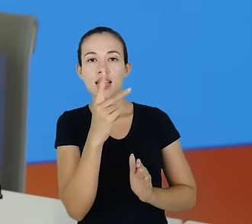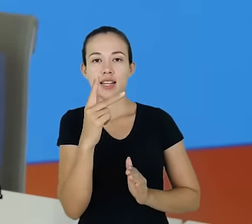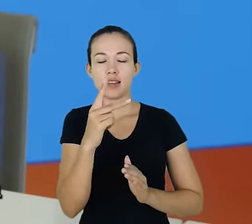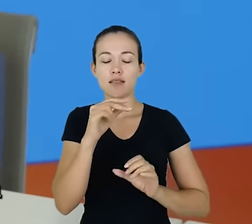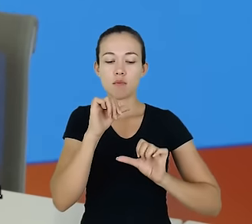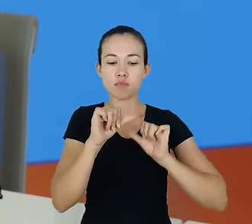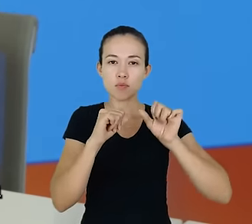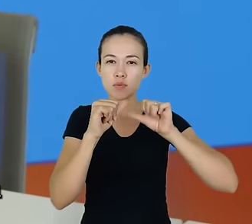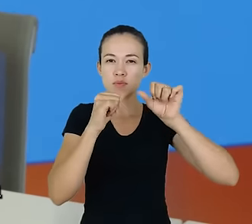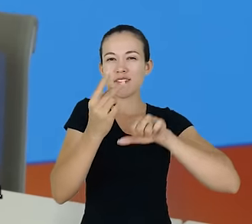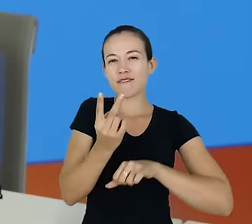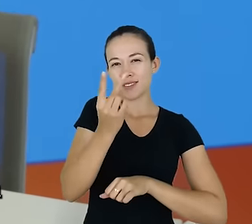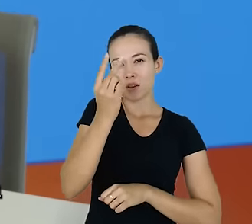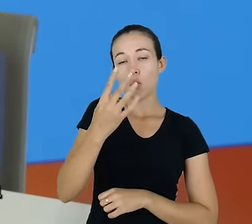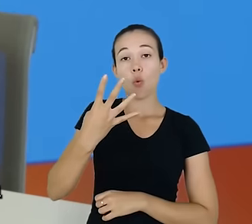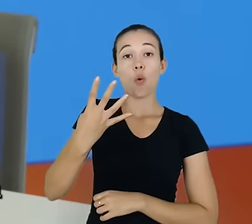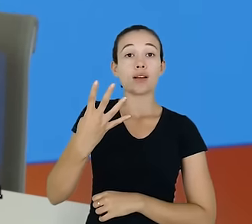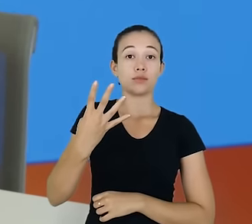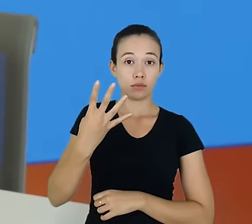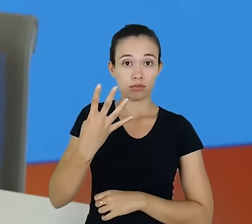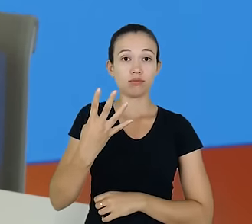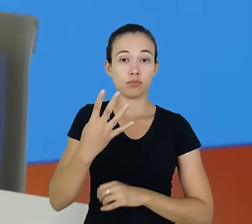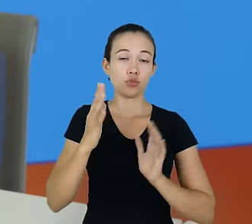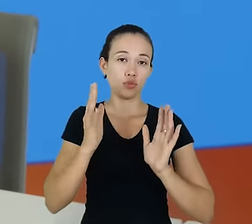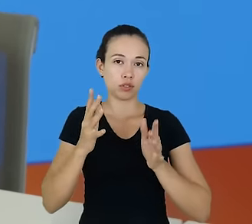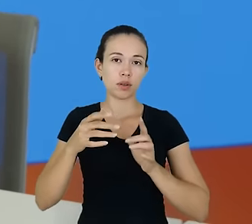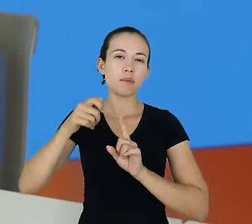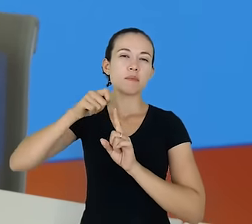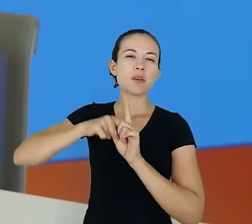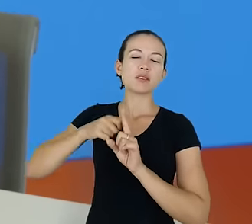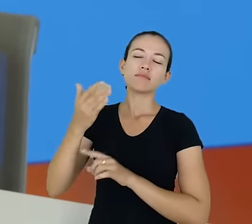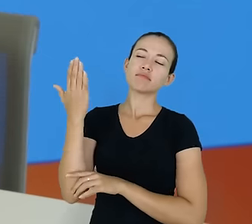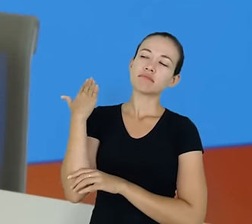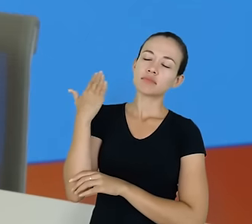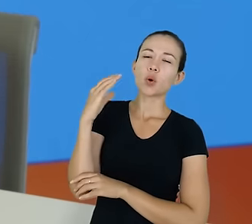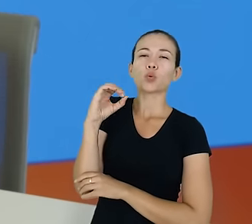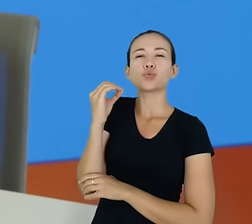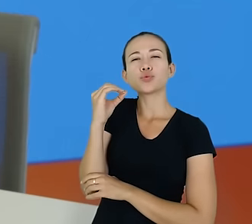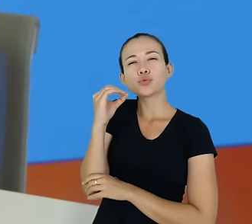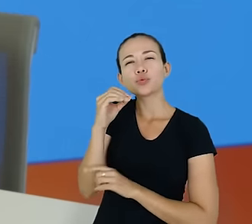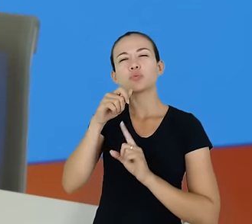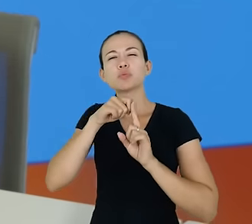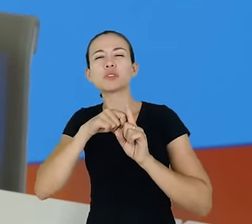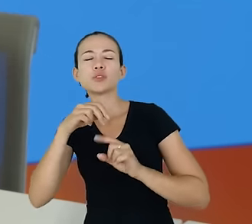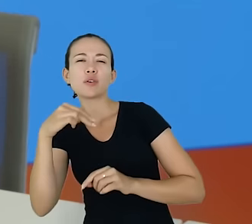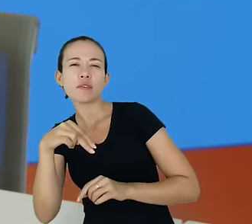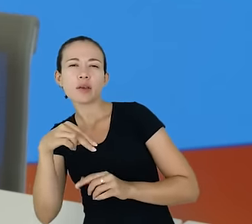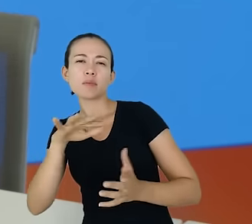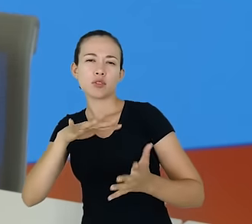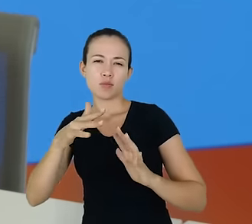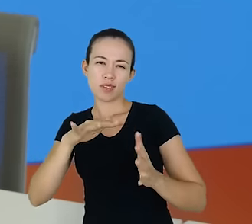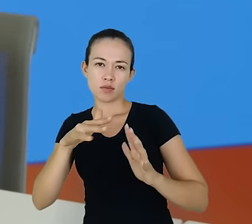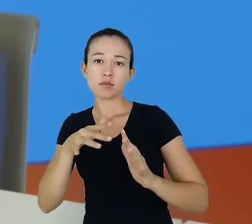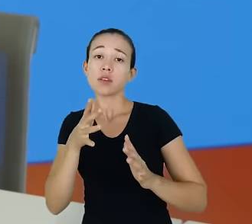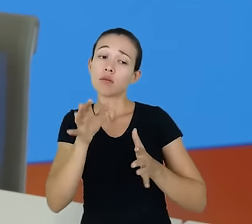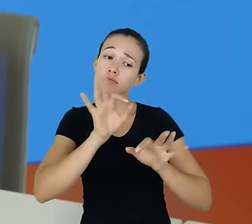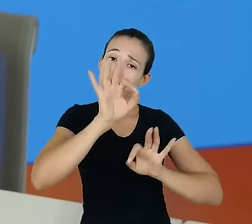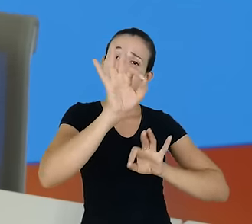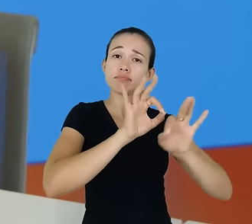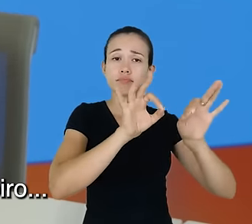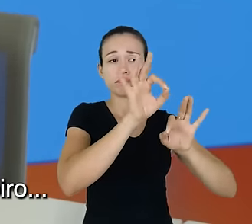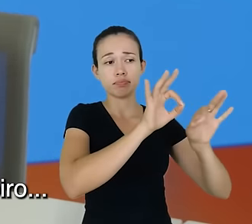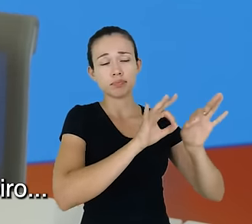outubro outubro para novembro nessa nesse tempo e eles estão arrumando então é uma